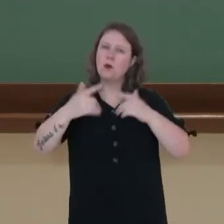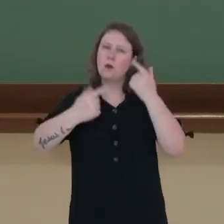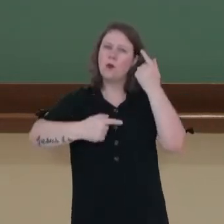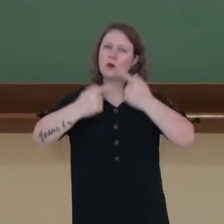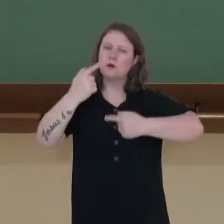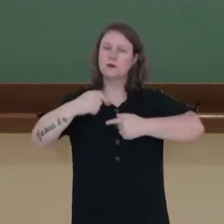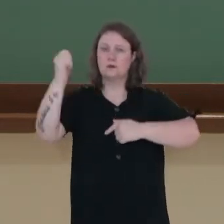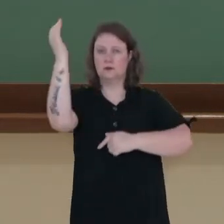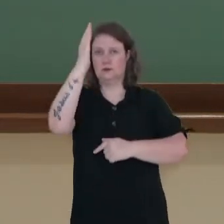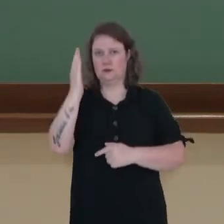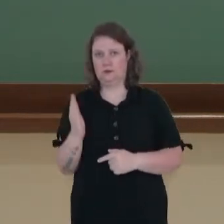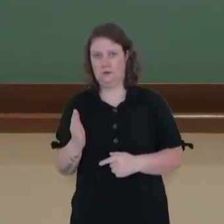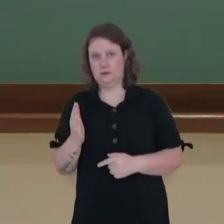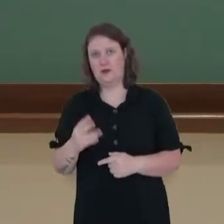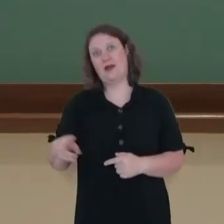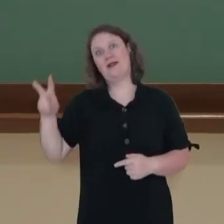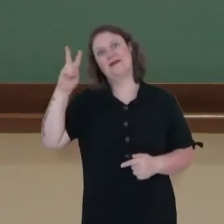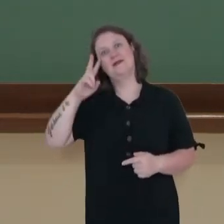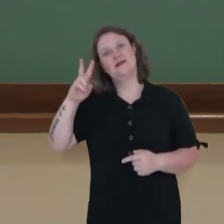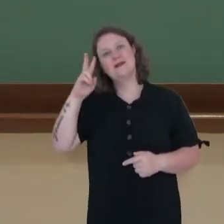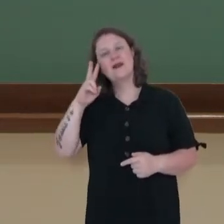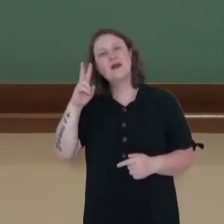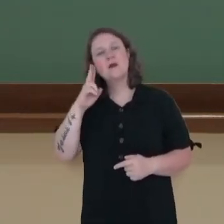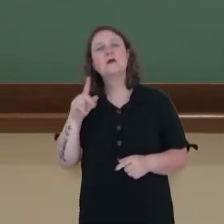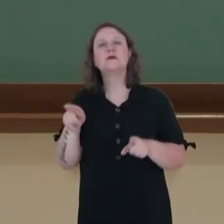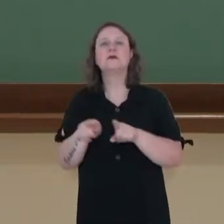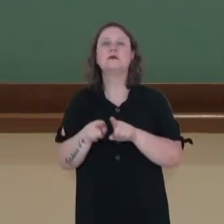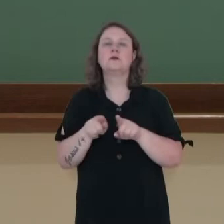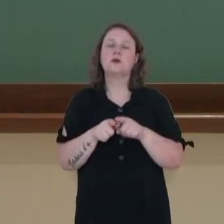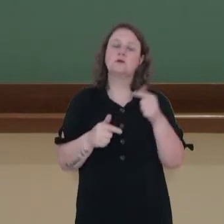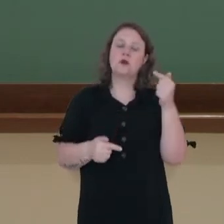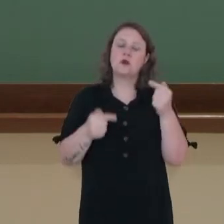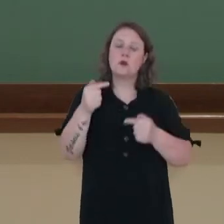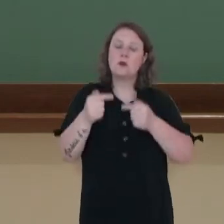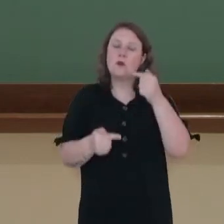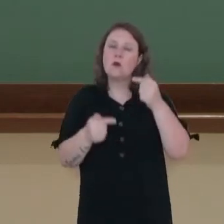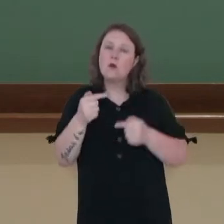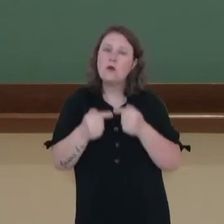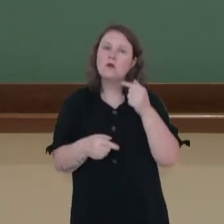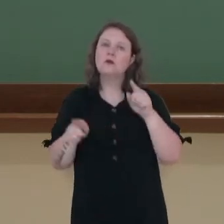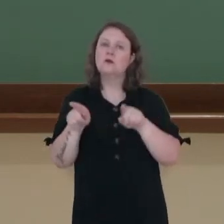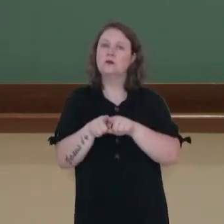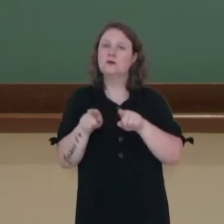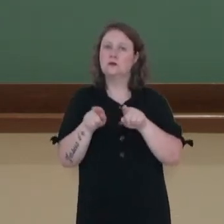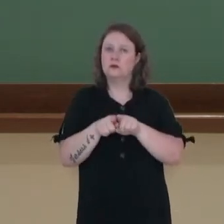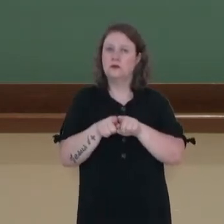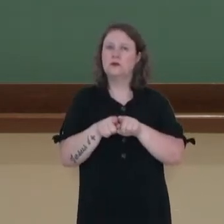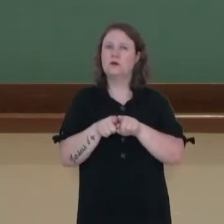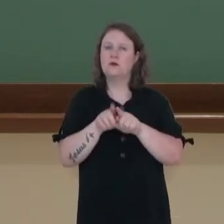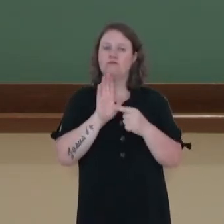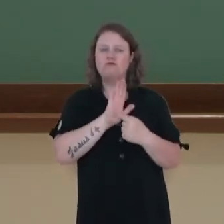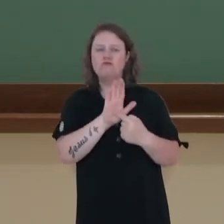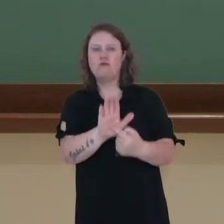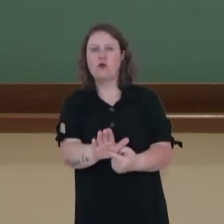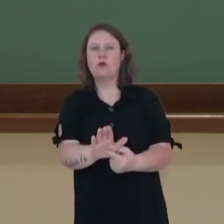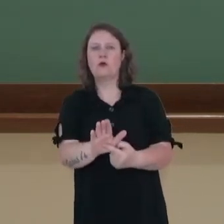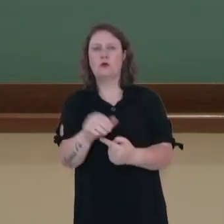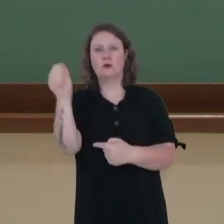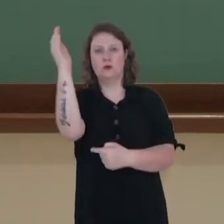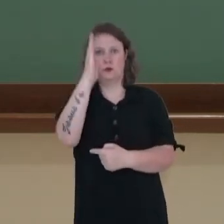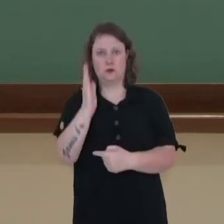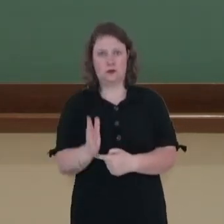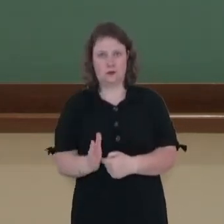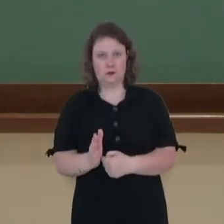República do Café com Leite, o Partido Republicano Paulista protagonizando a cena política brasileira durante a